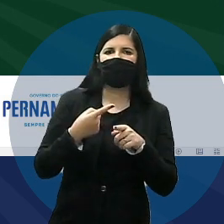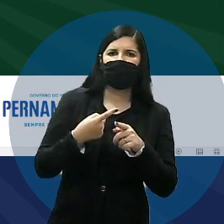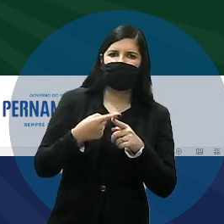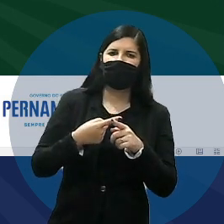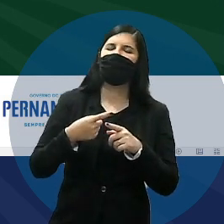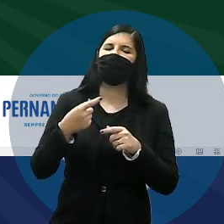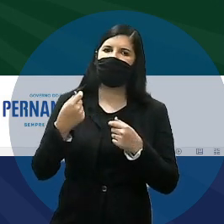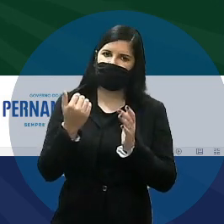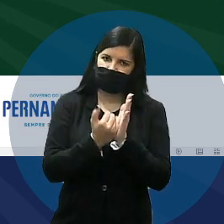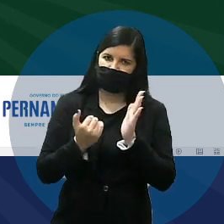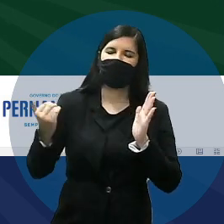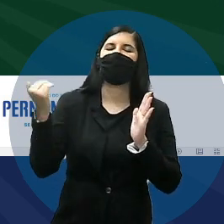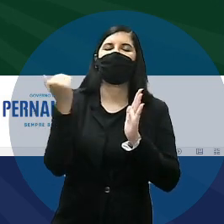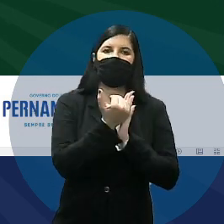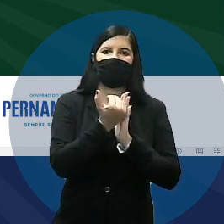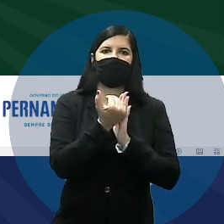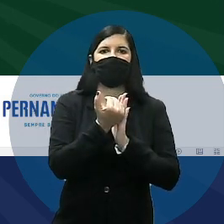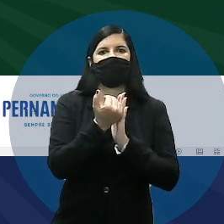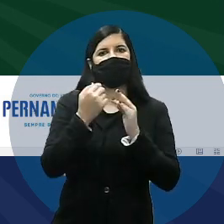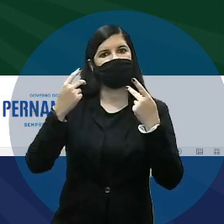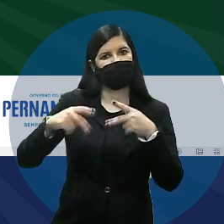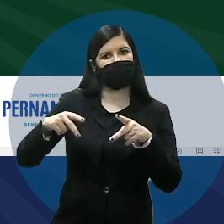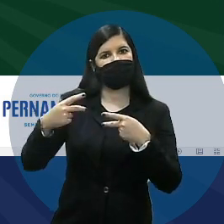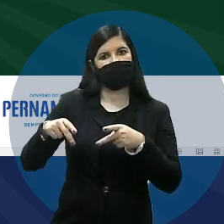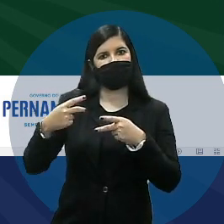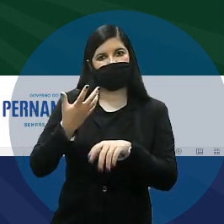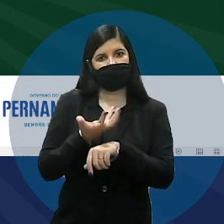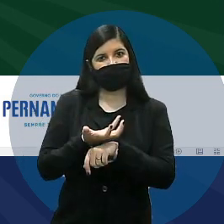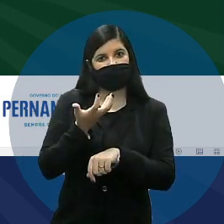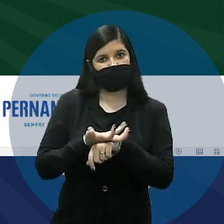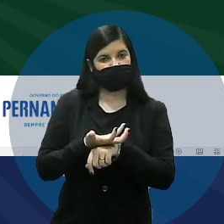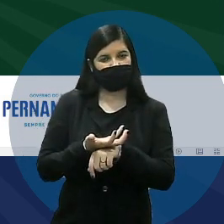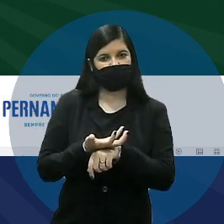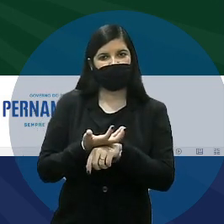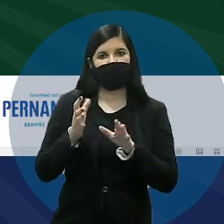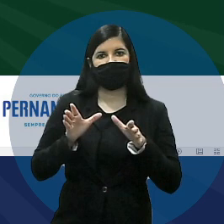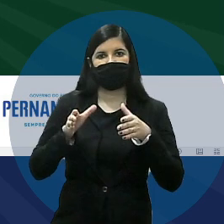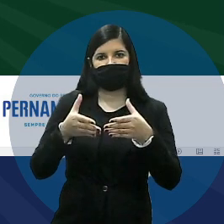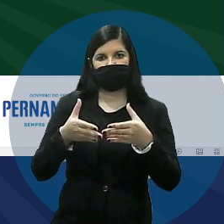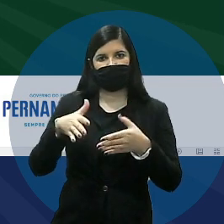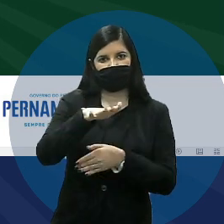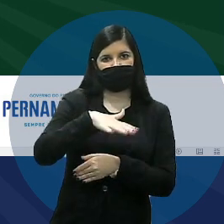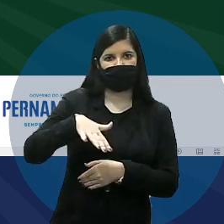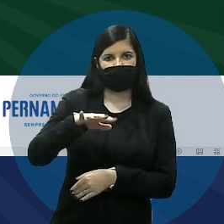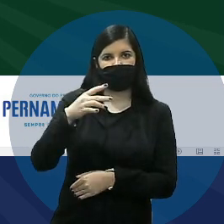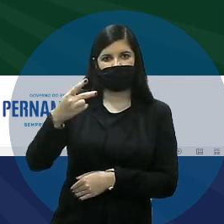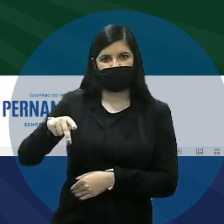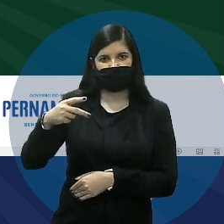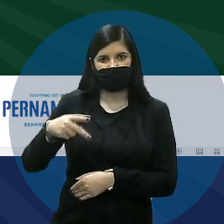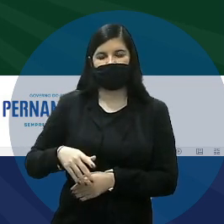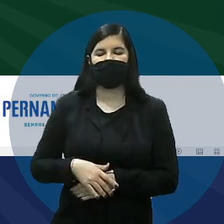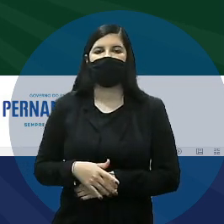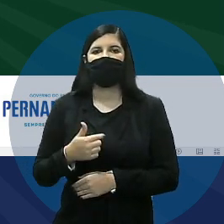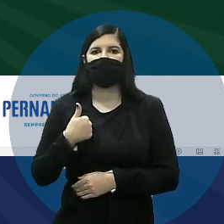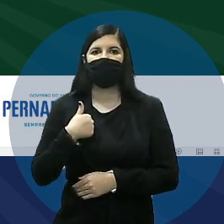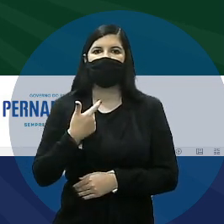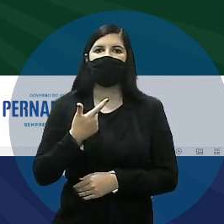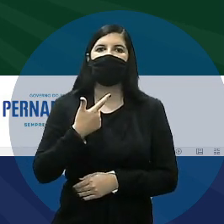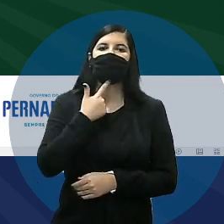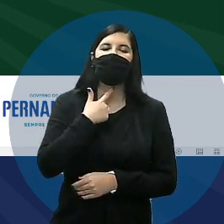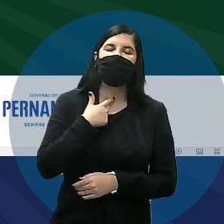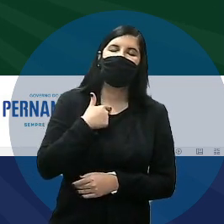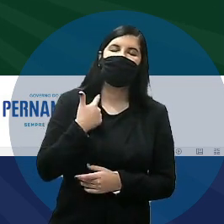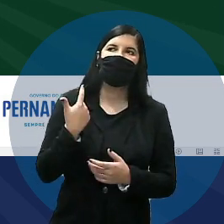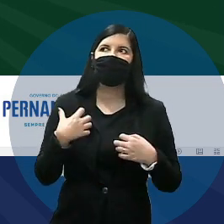dele, né, da disciplina dele, mais focado na área dele, e eu tinha um pouco de receio. Então, ele falou,